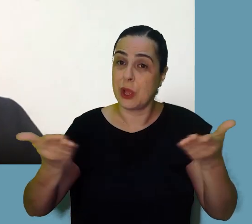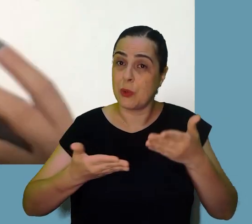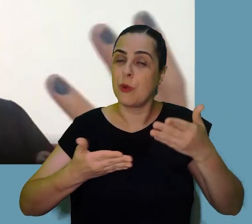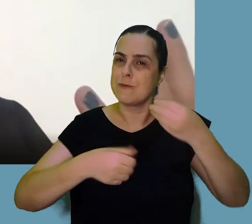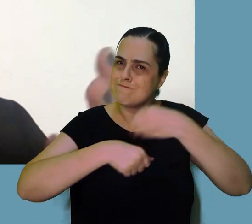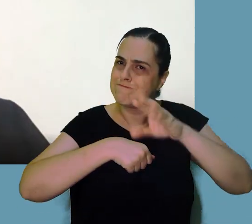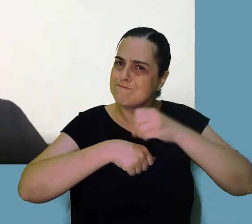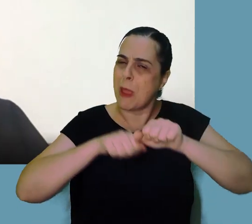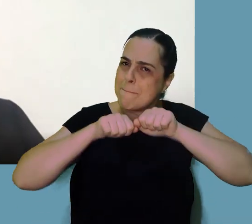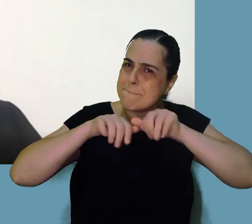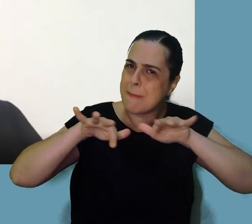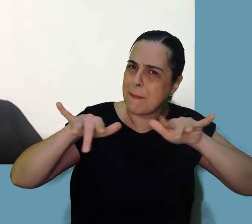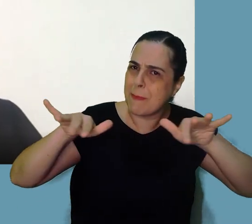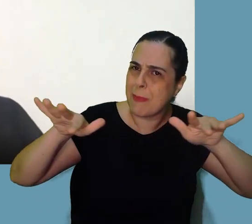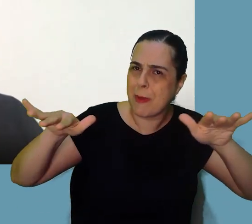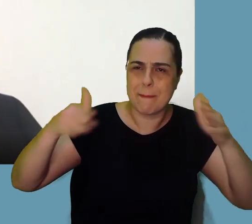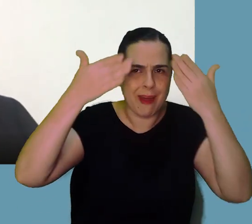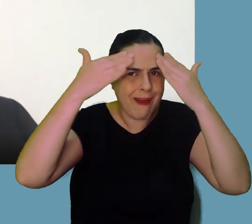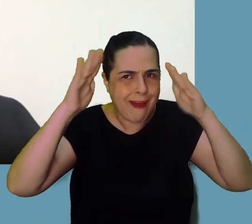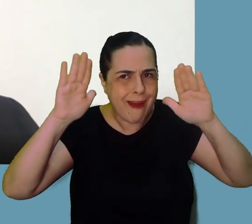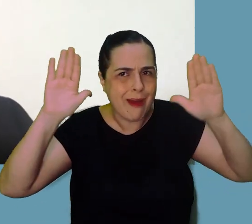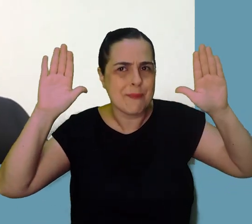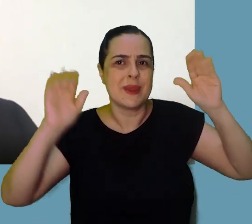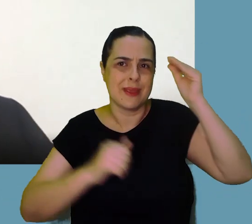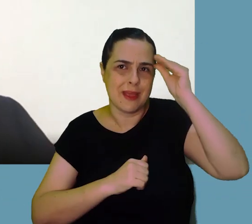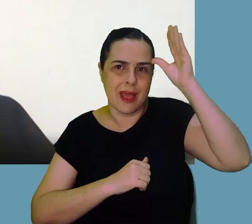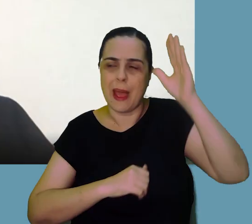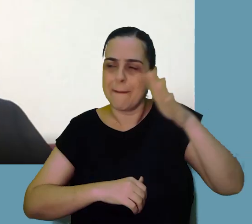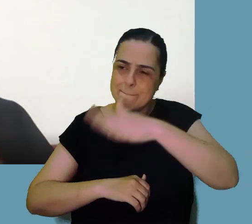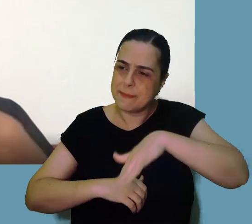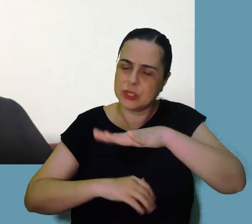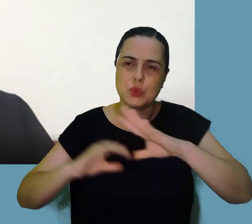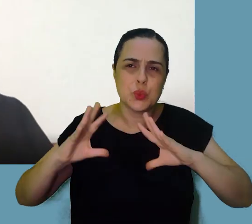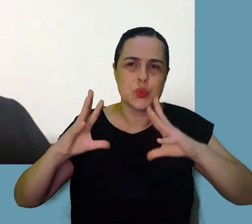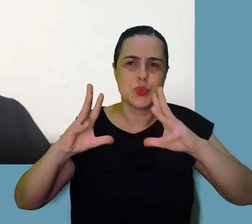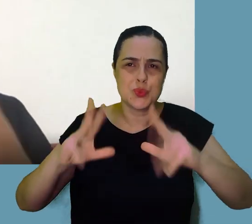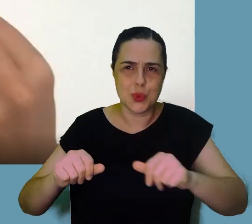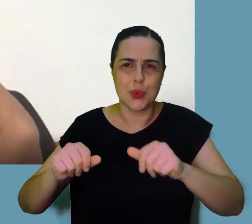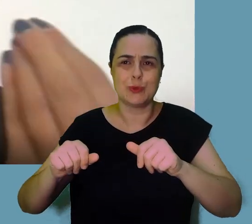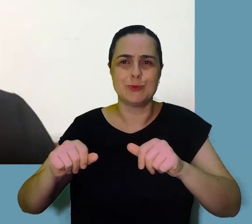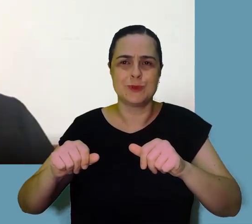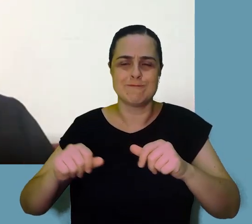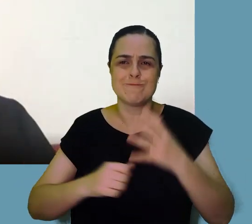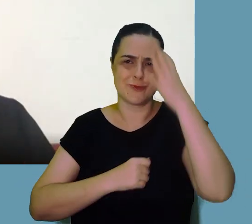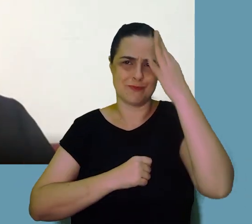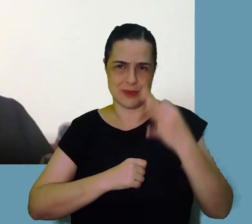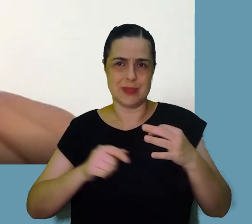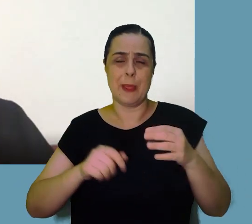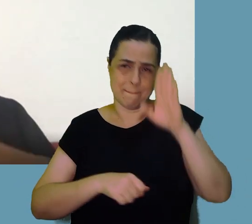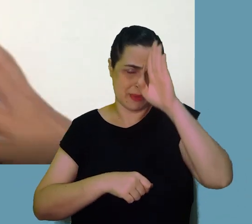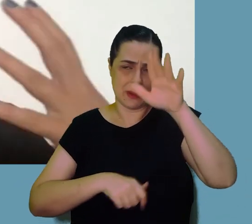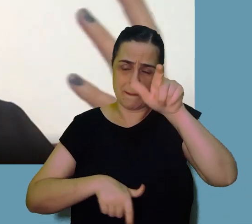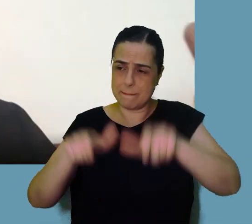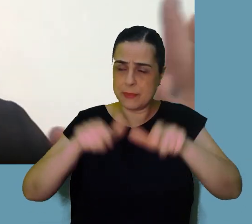que a gente consiga ecoar esse bate-papo para o mercado como um todo, principalmente para os profissionais que formam esse mercado,